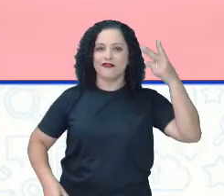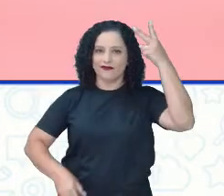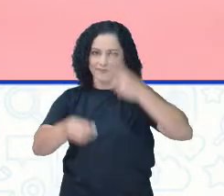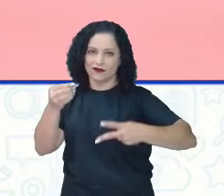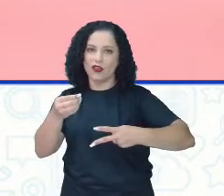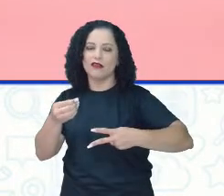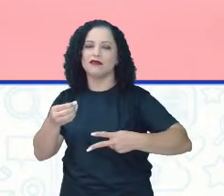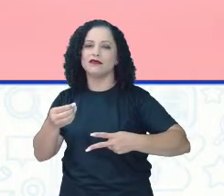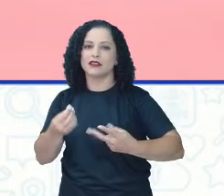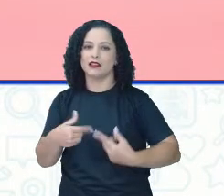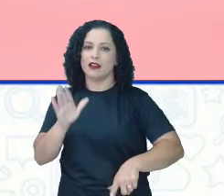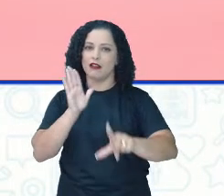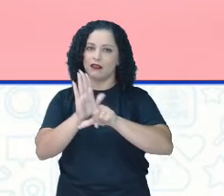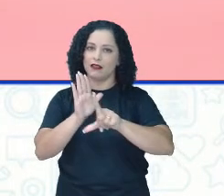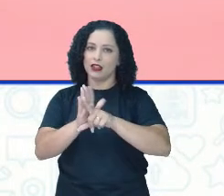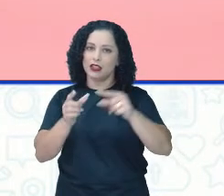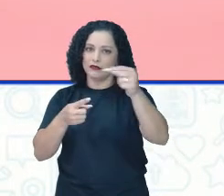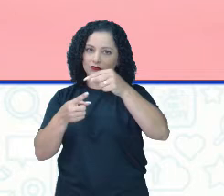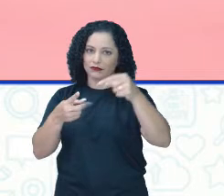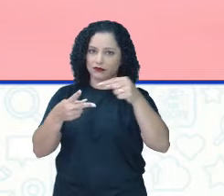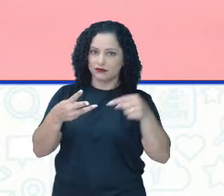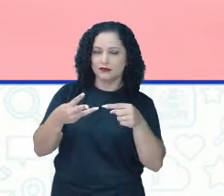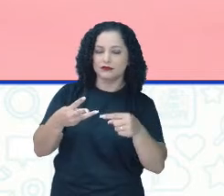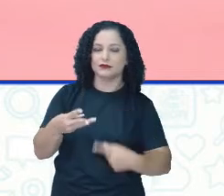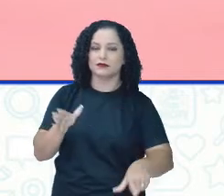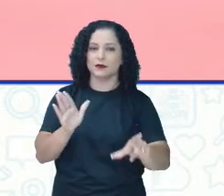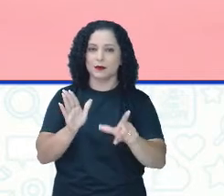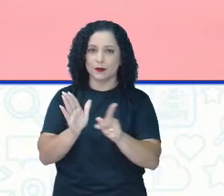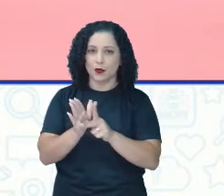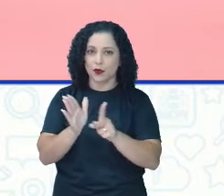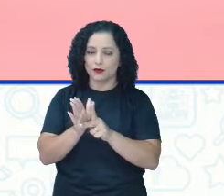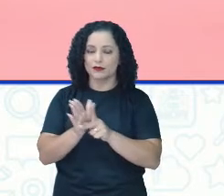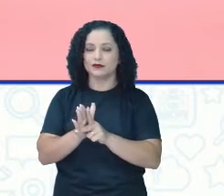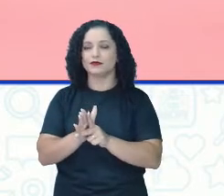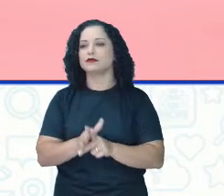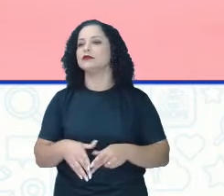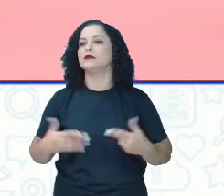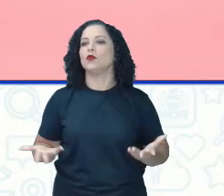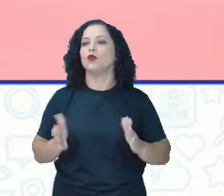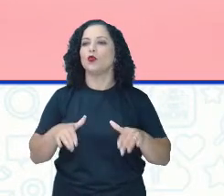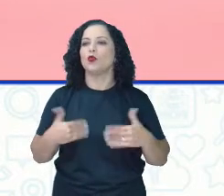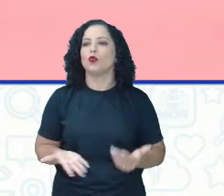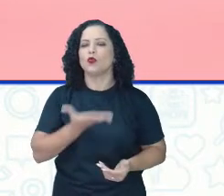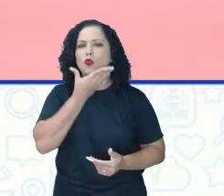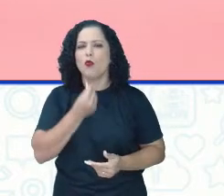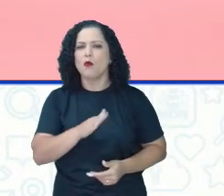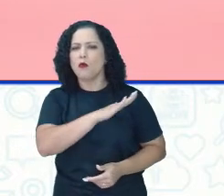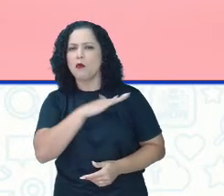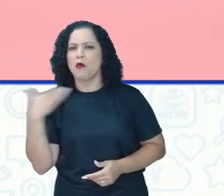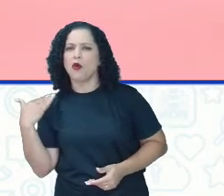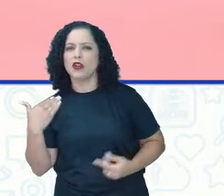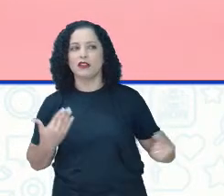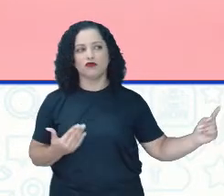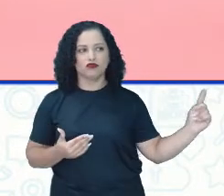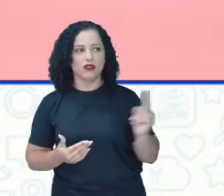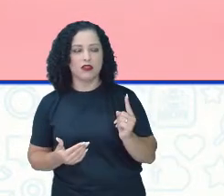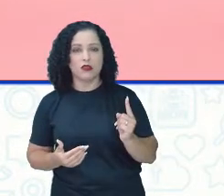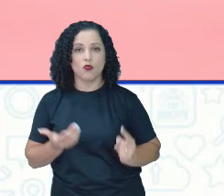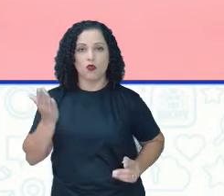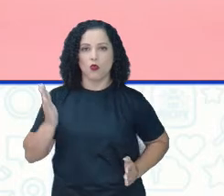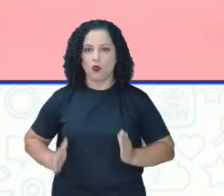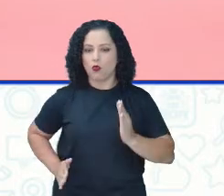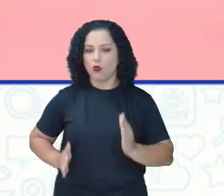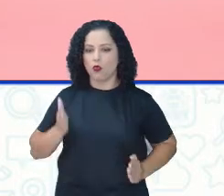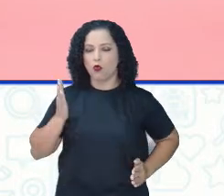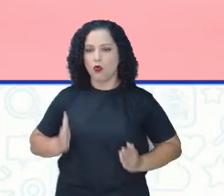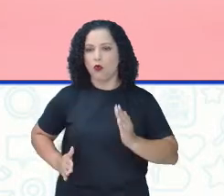dos robóticos. Quando o Dr. Mills aparece morto e o principal suspeito é justamente um robô, acredita-se na possibilidade de que os robôs